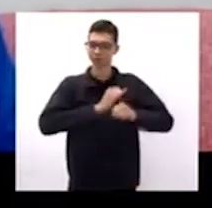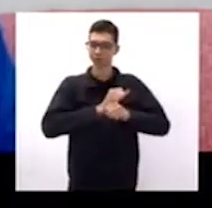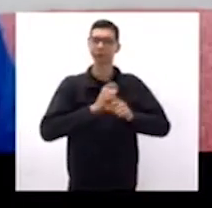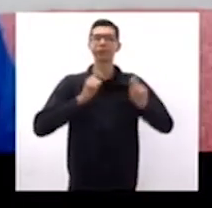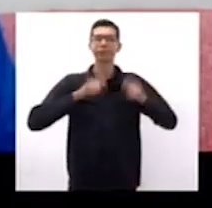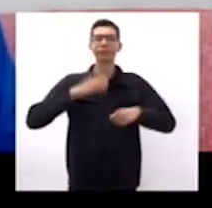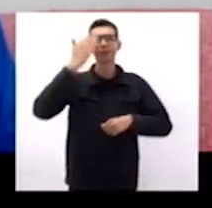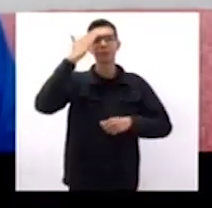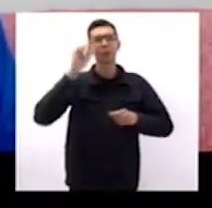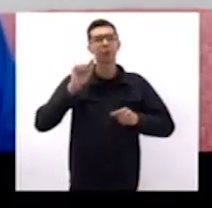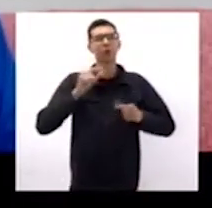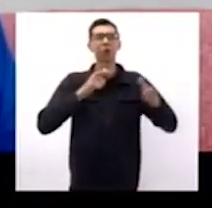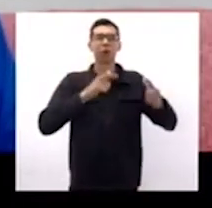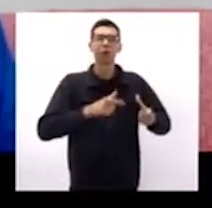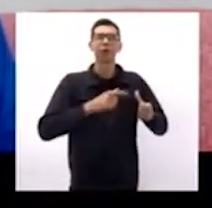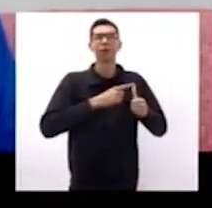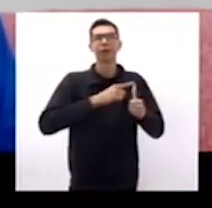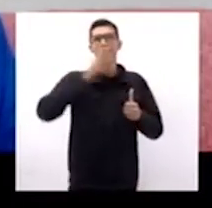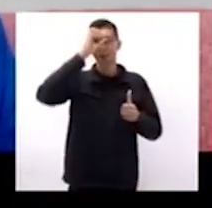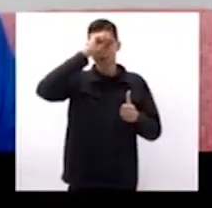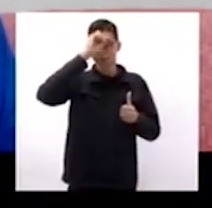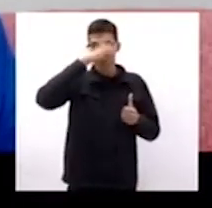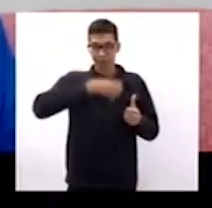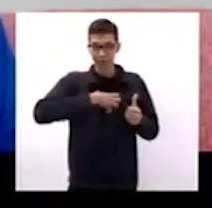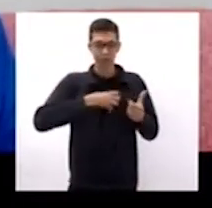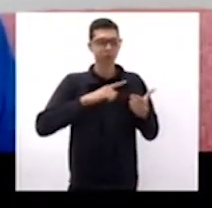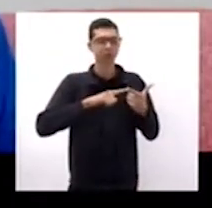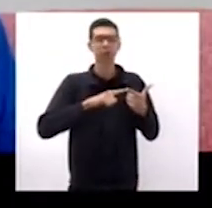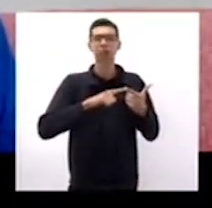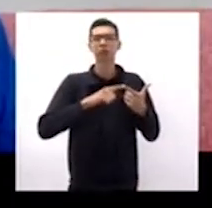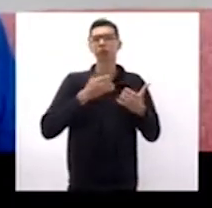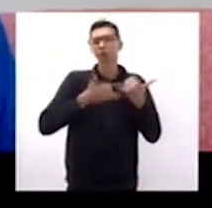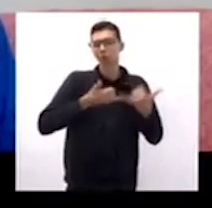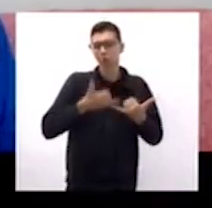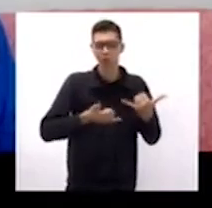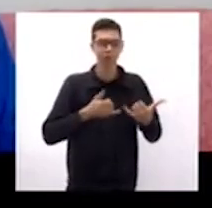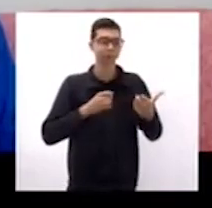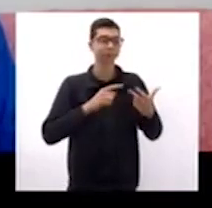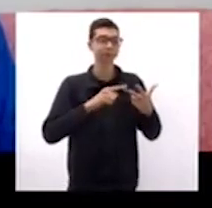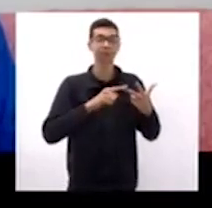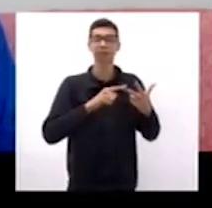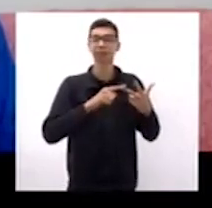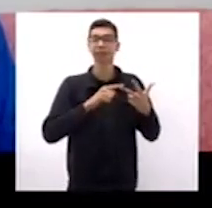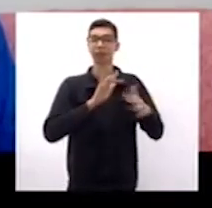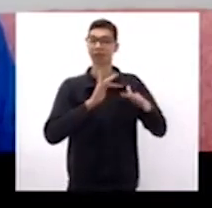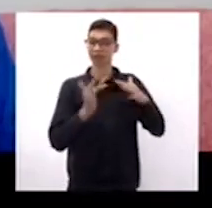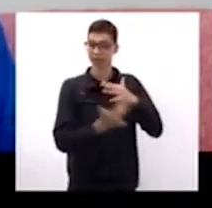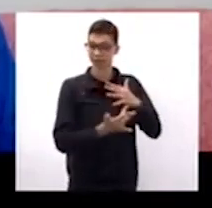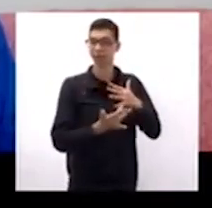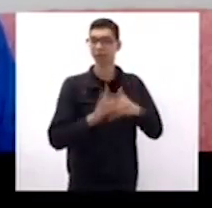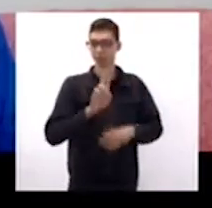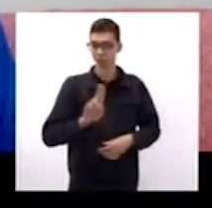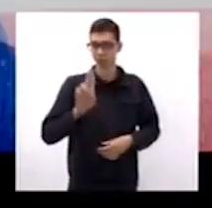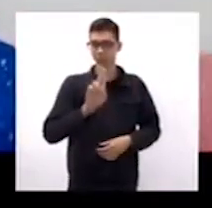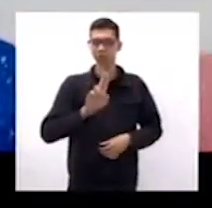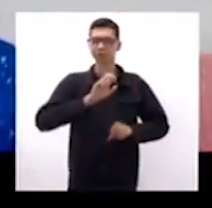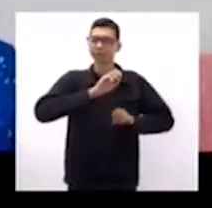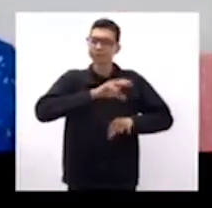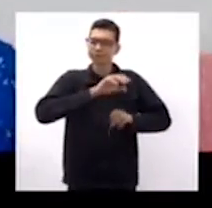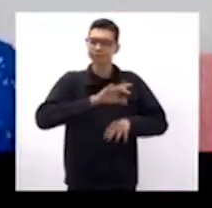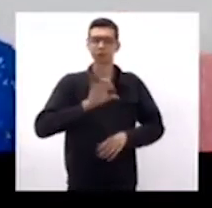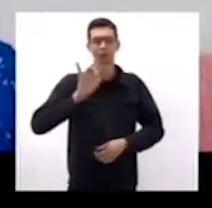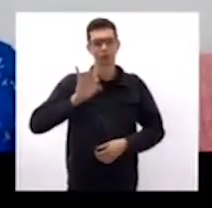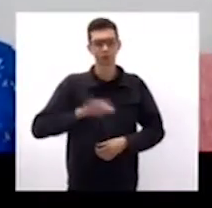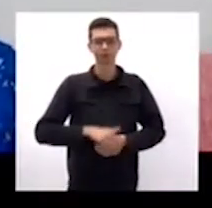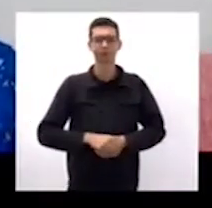virtuais de aprendizagem, jogos, redes sociais usadas exclusivamente para fins educacionais.